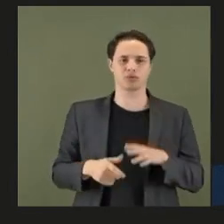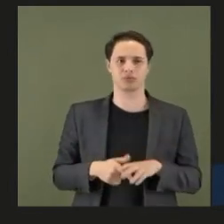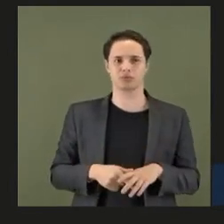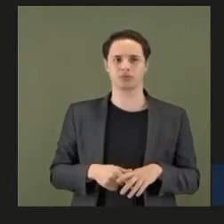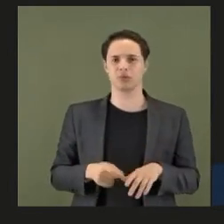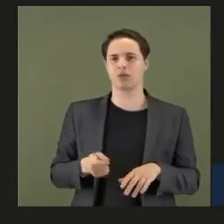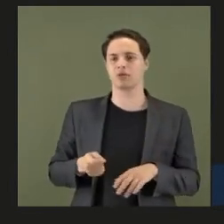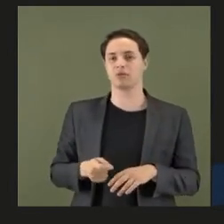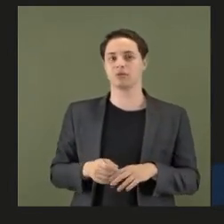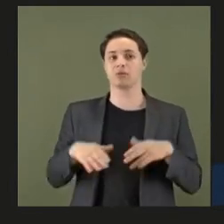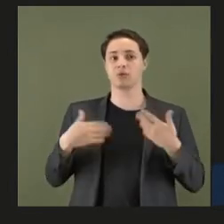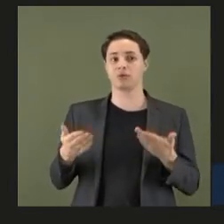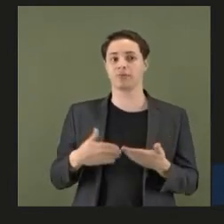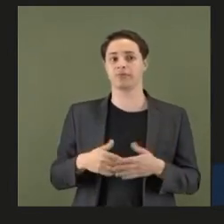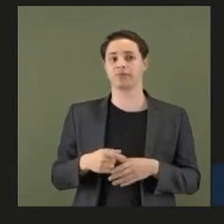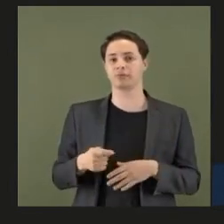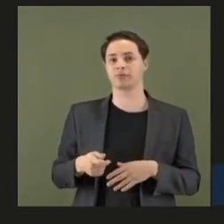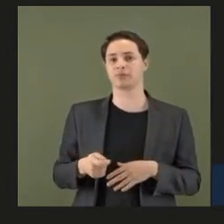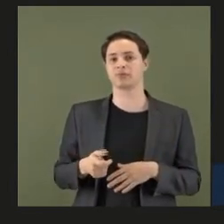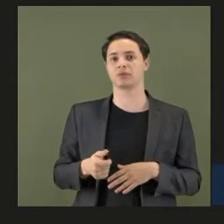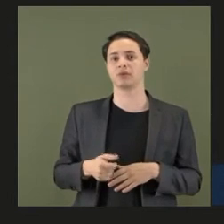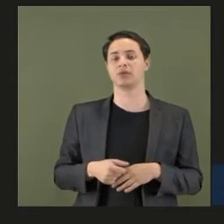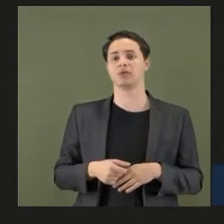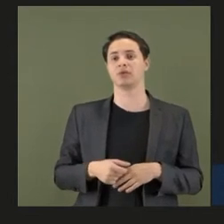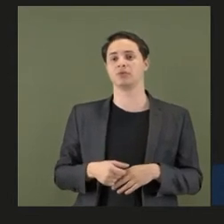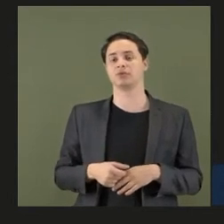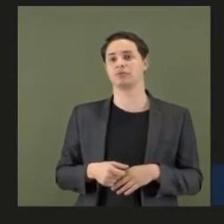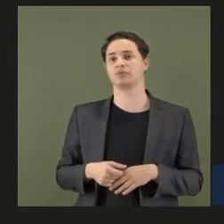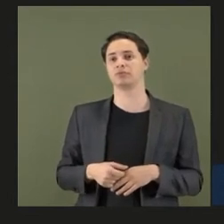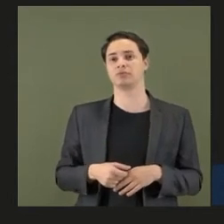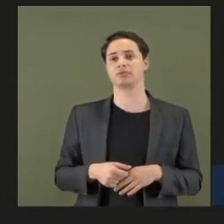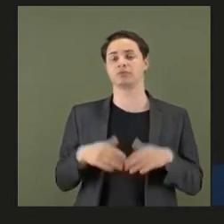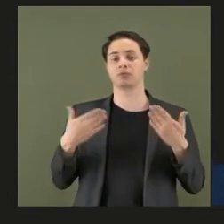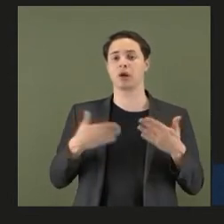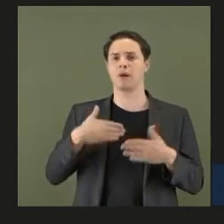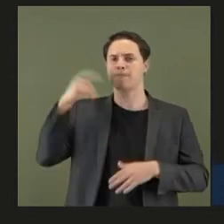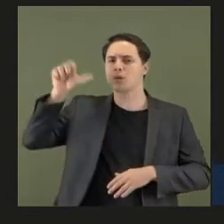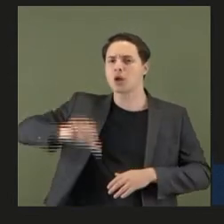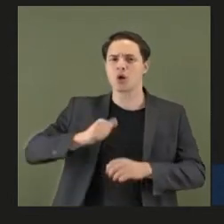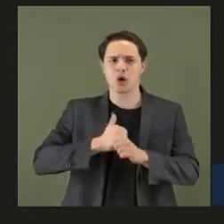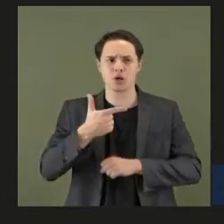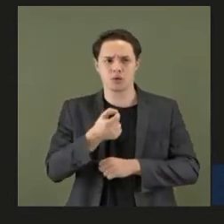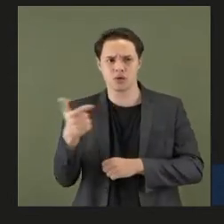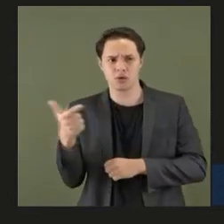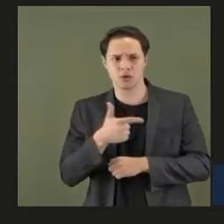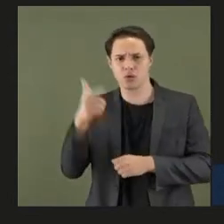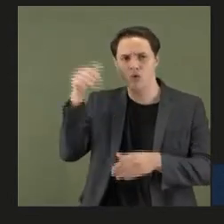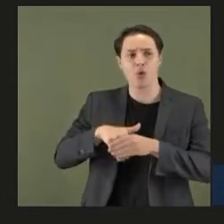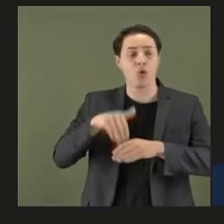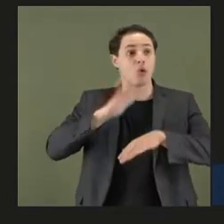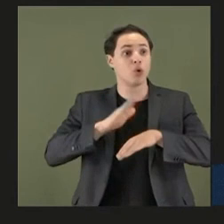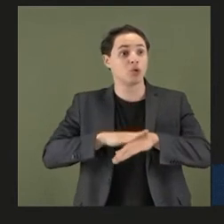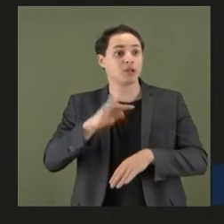Tal situação se agravou muito nas eleições presidenciais de 2022, quando o TSE se comportou como